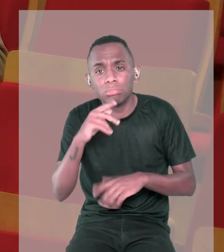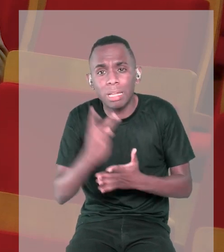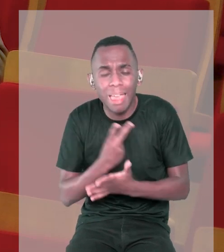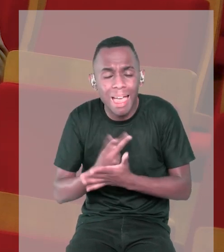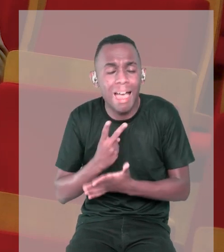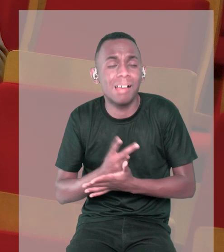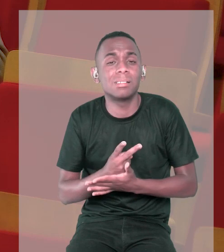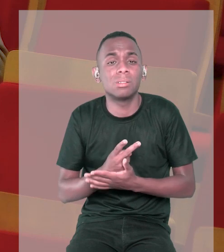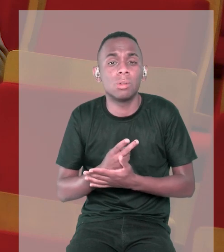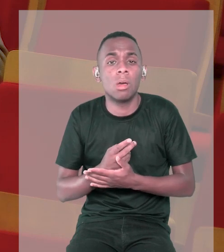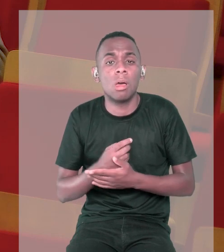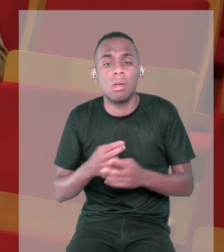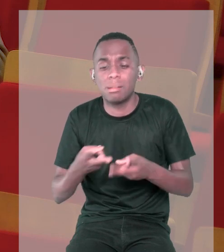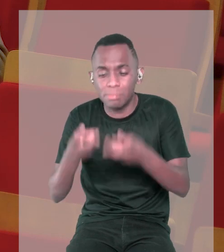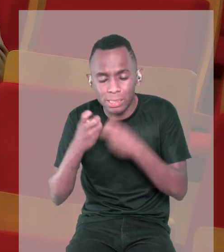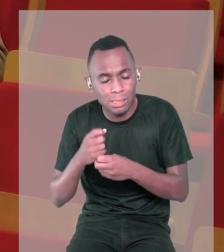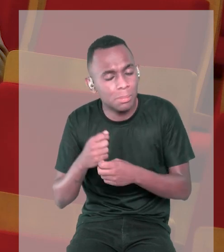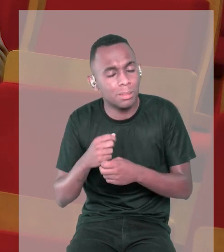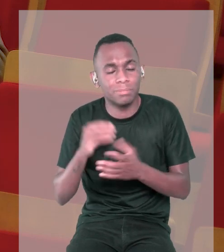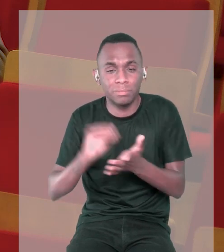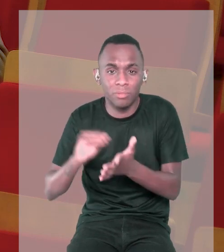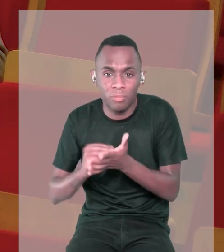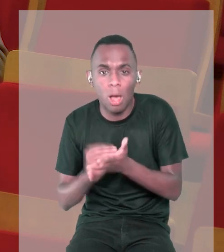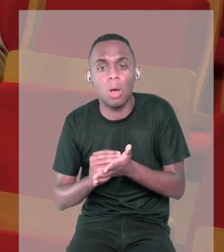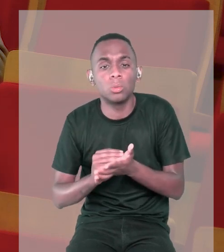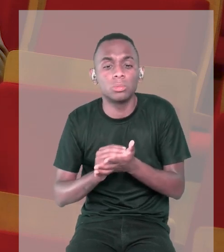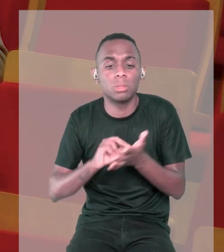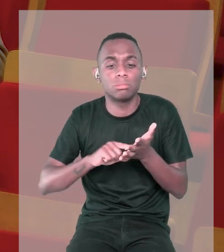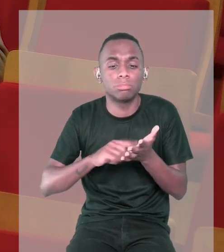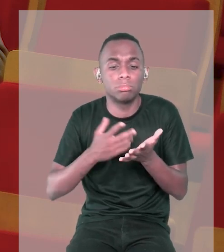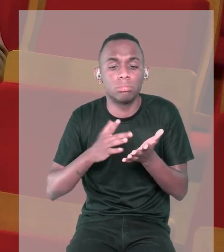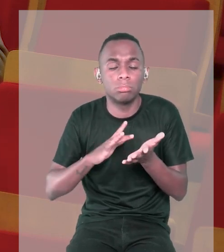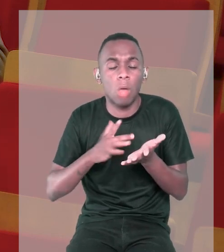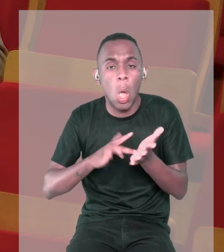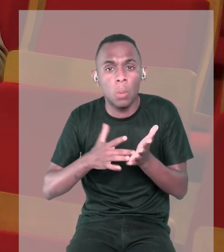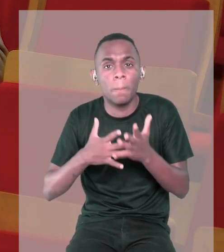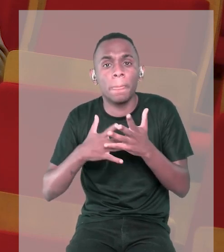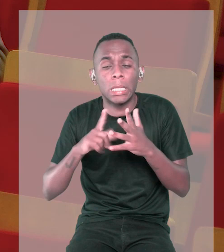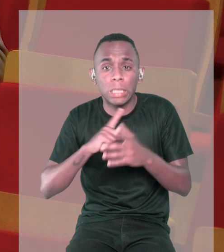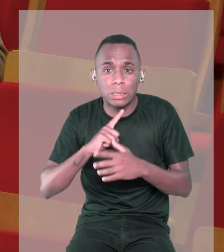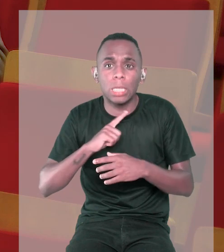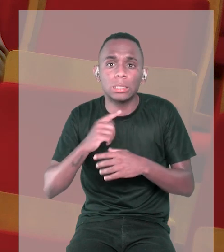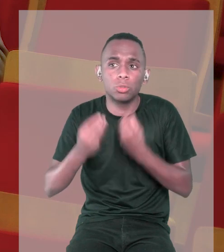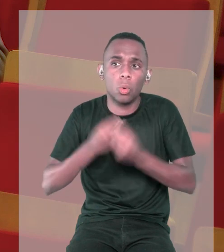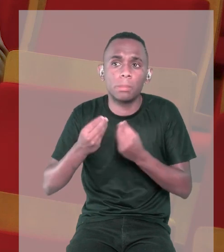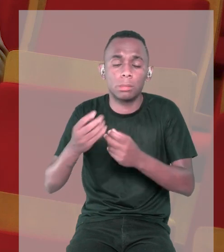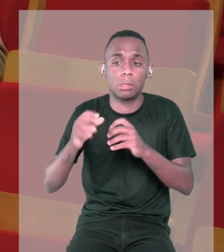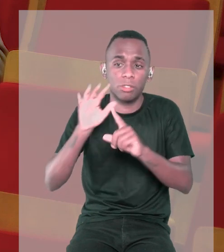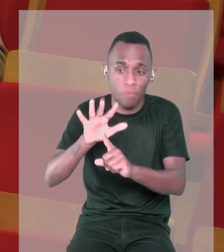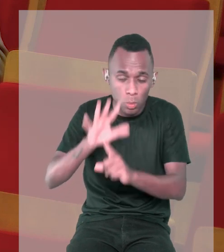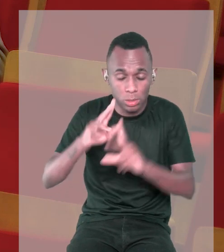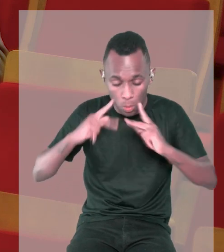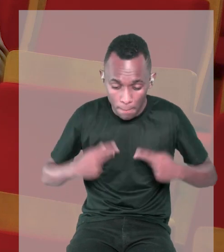tem essa situação humana de dominação, né? E uma dominação de poder sem